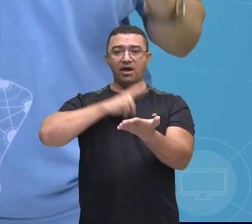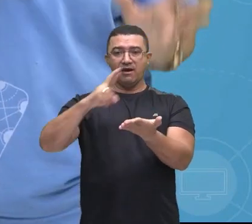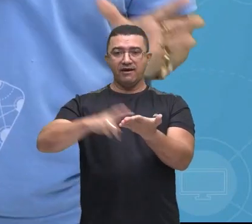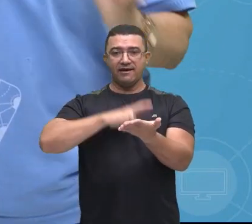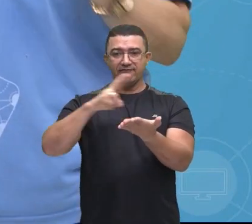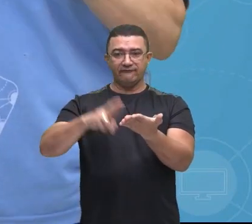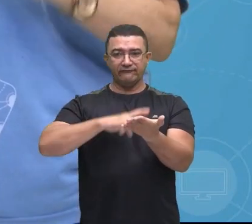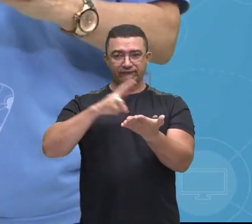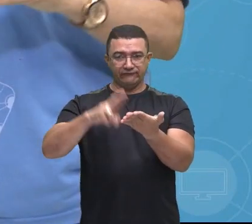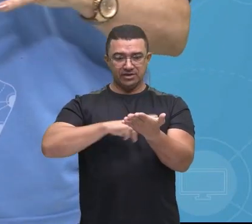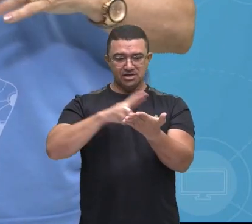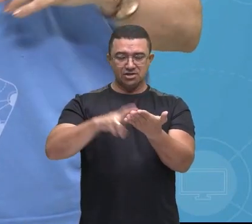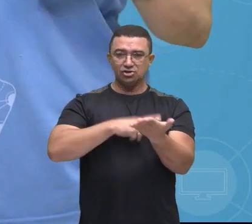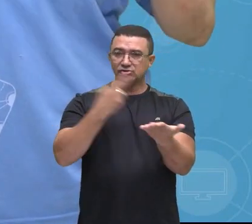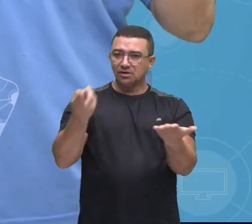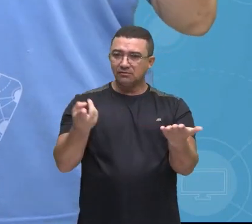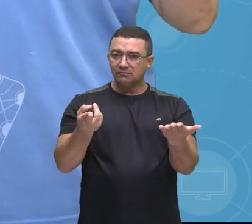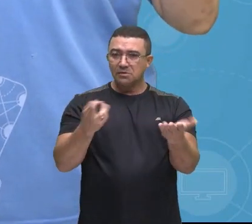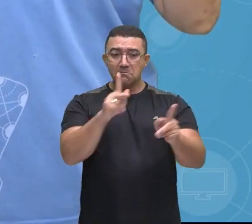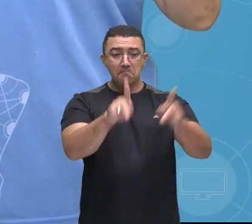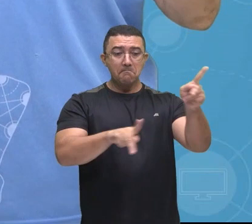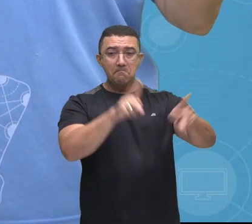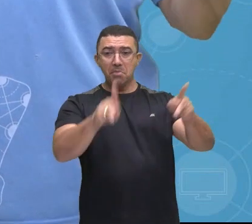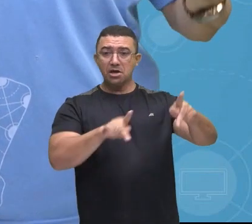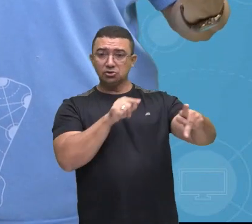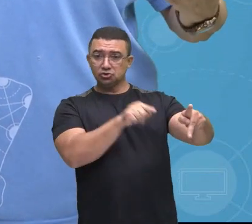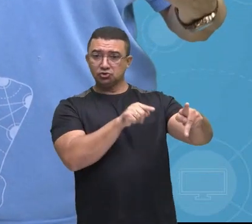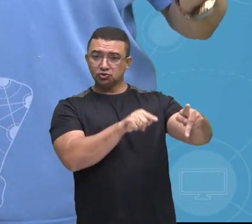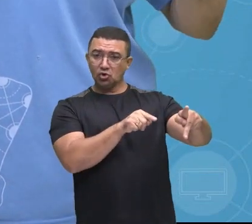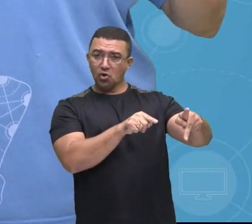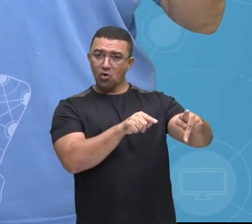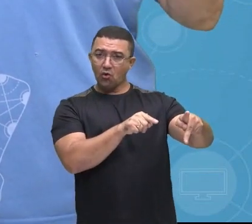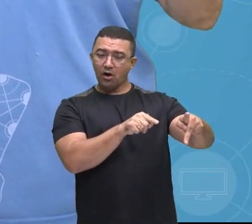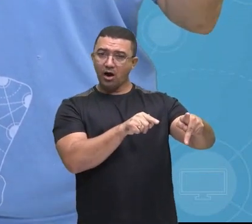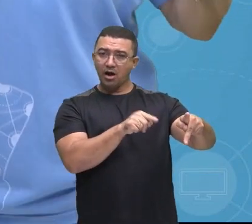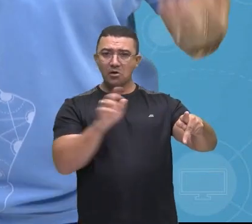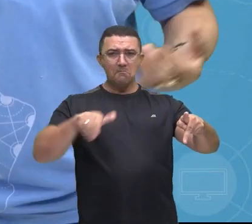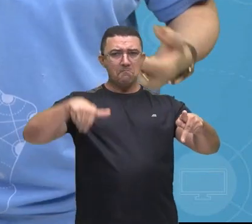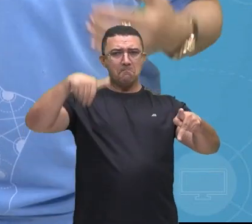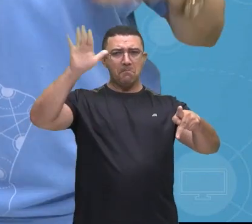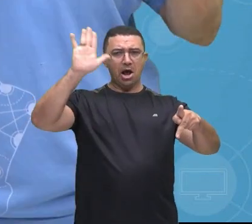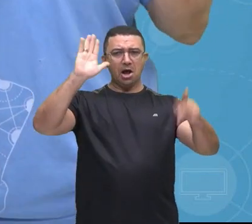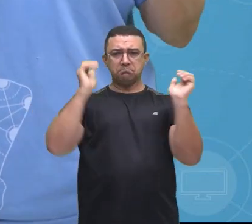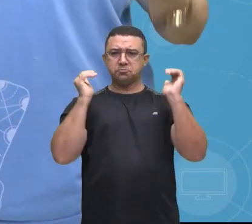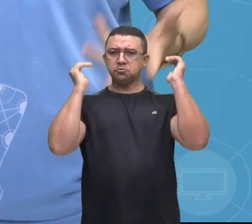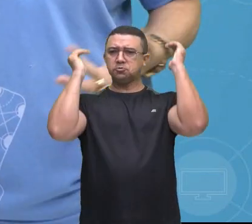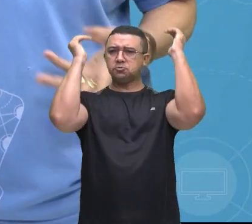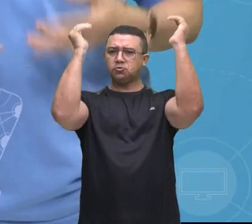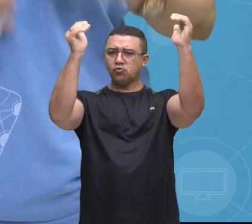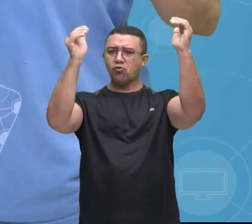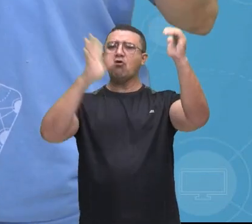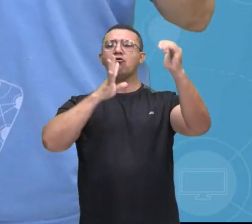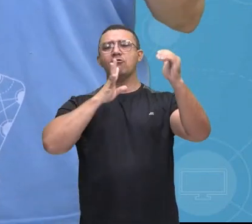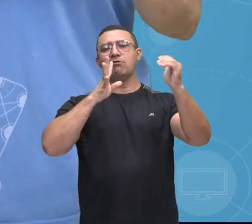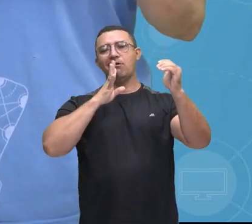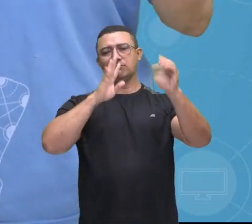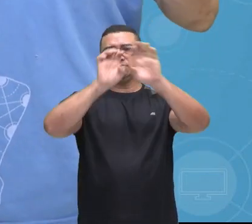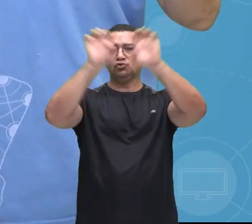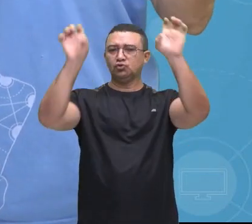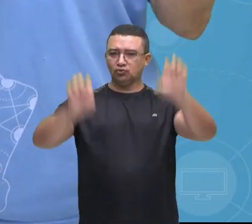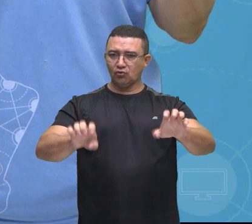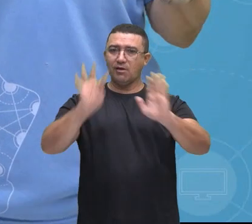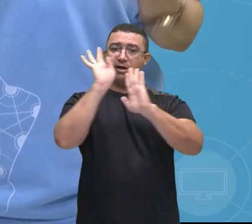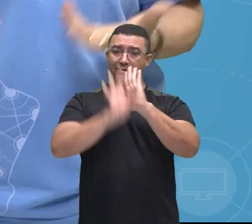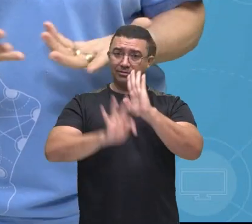especializadas, para um público assim, não é? Com um pouco mais de conhecimento da estrutura do texto, né? Porque